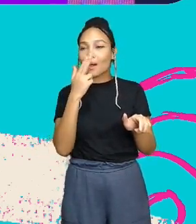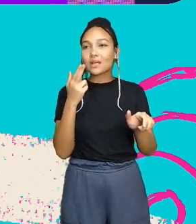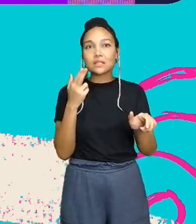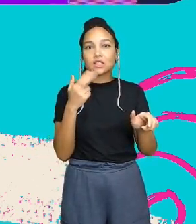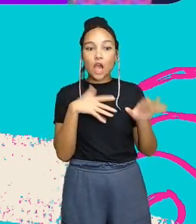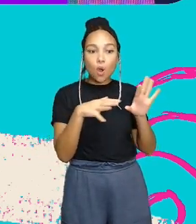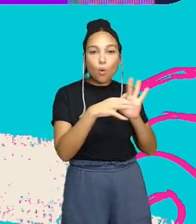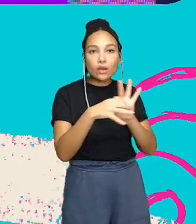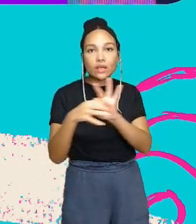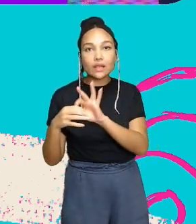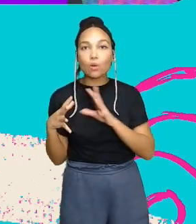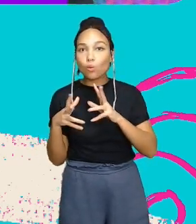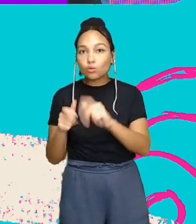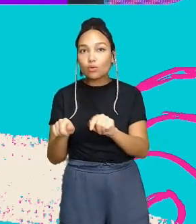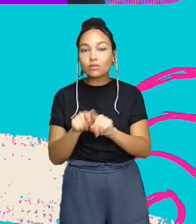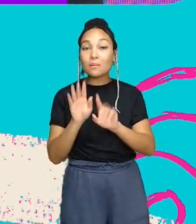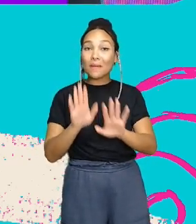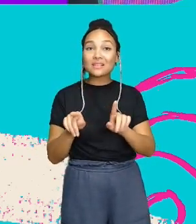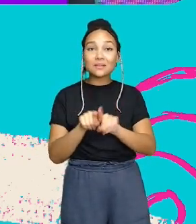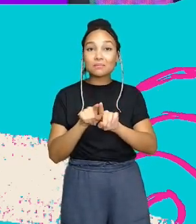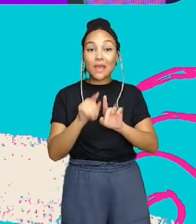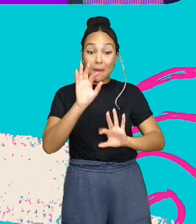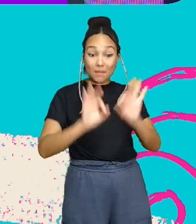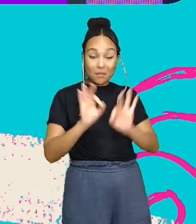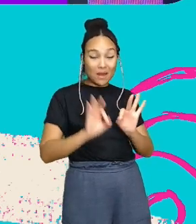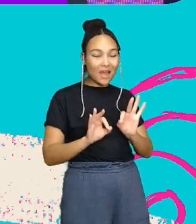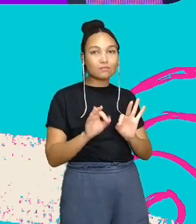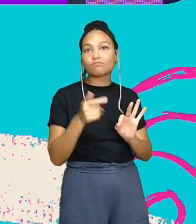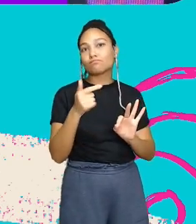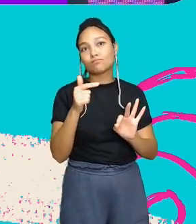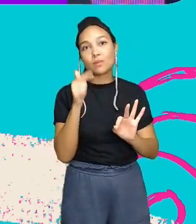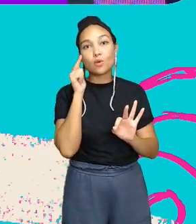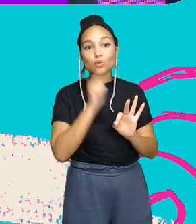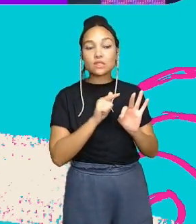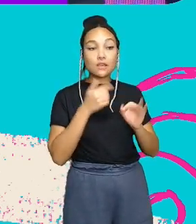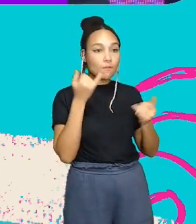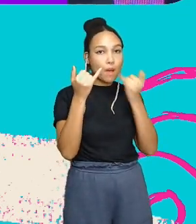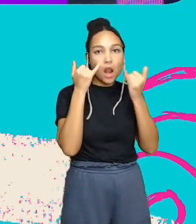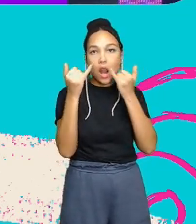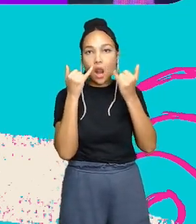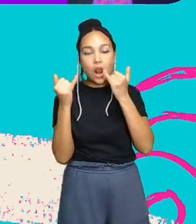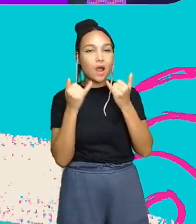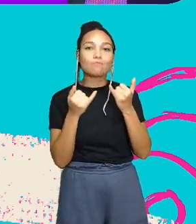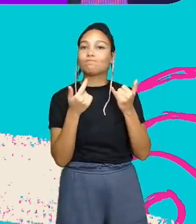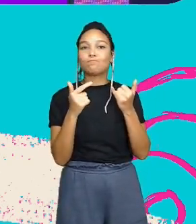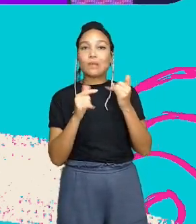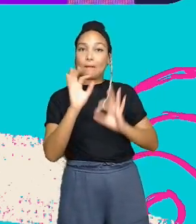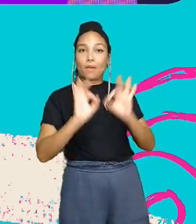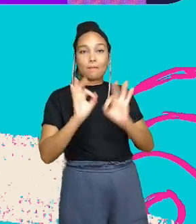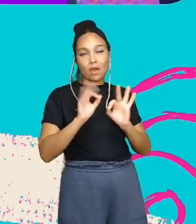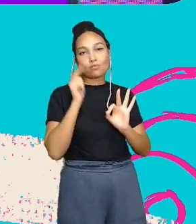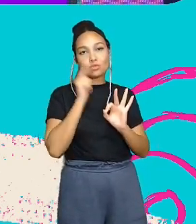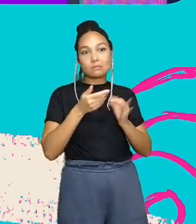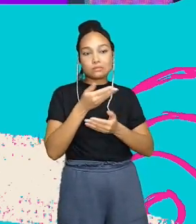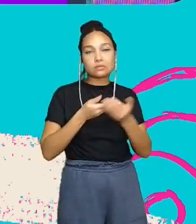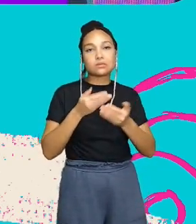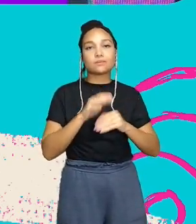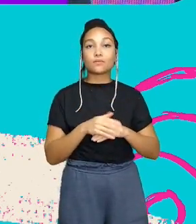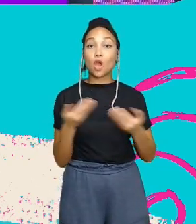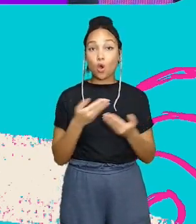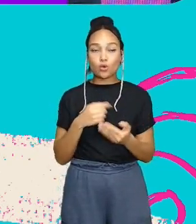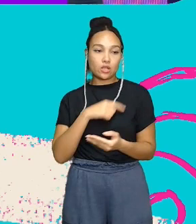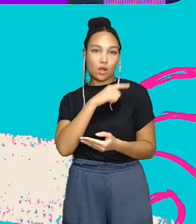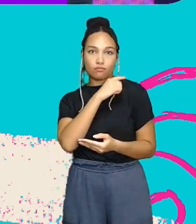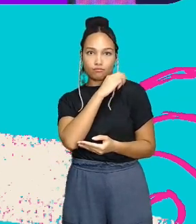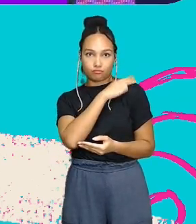mesmo tempo, despreparados para lidar com esse turbilhão de informação. Hoje, quando eu estava lá no meu ensino médio, eu